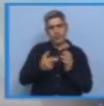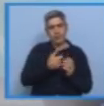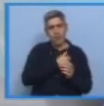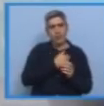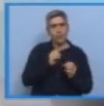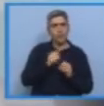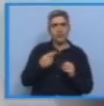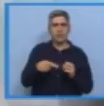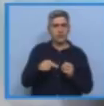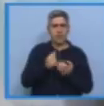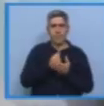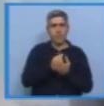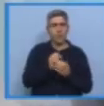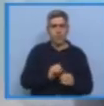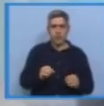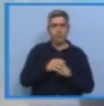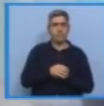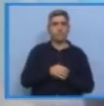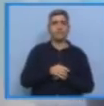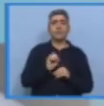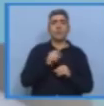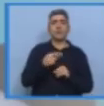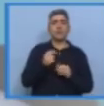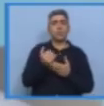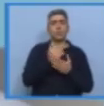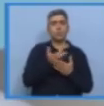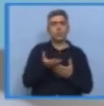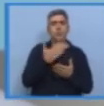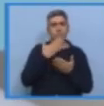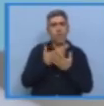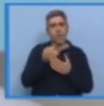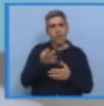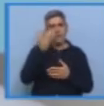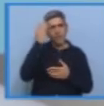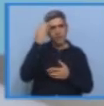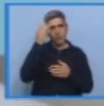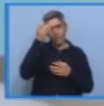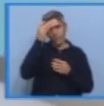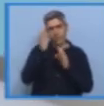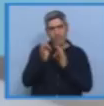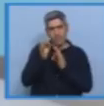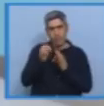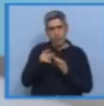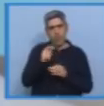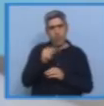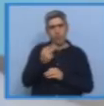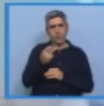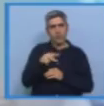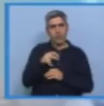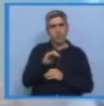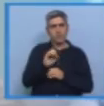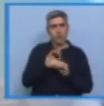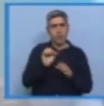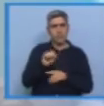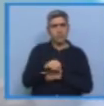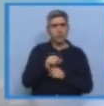Não existem apoios desta natureza. Esta não existência destes recursos facilita uma opinião favorável à eutanásia? Com certeza, porque perante o